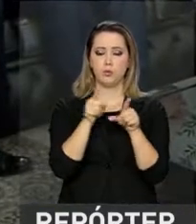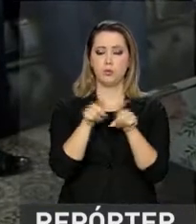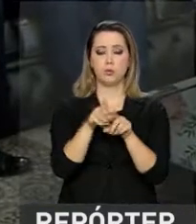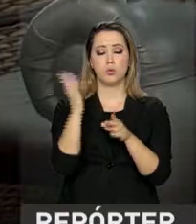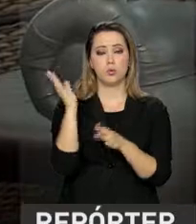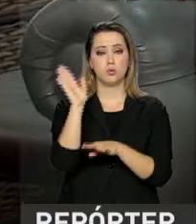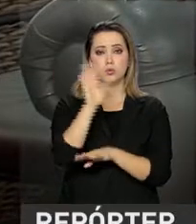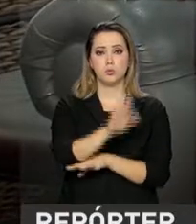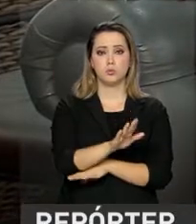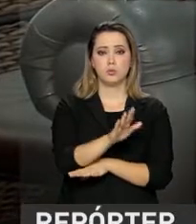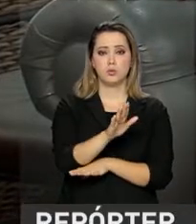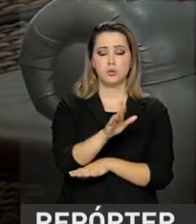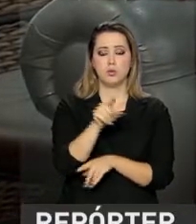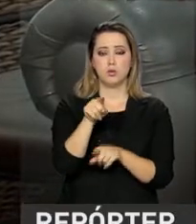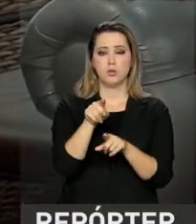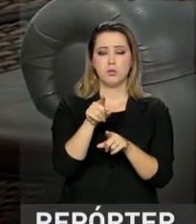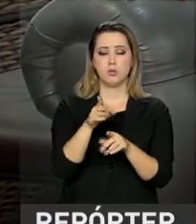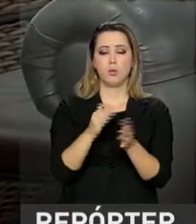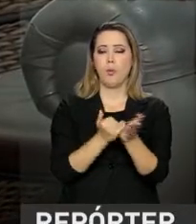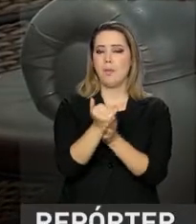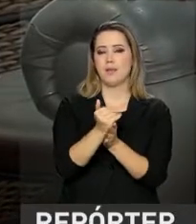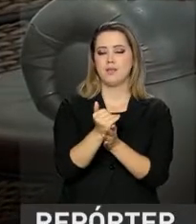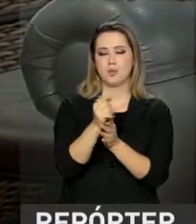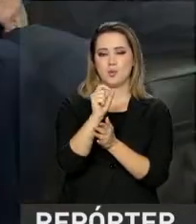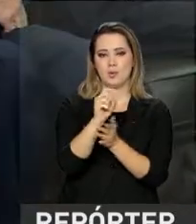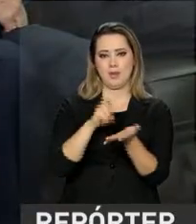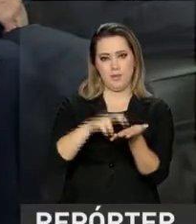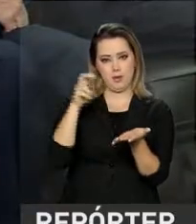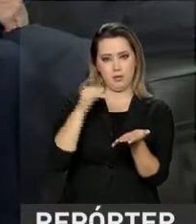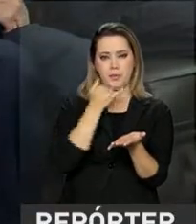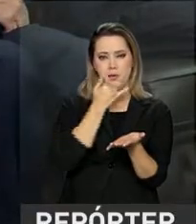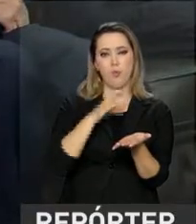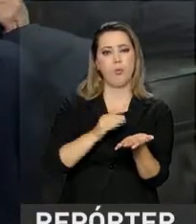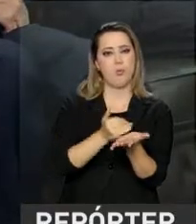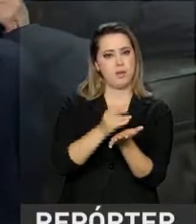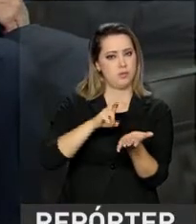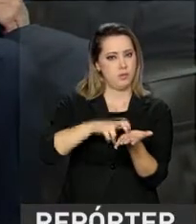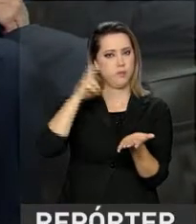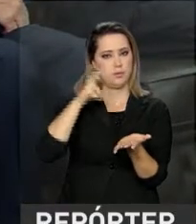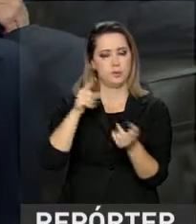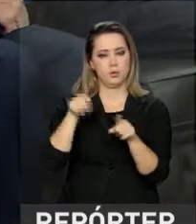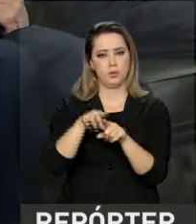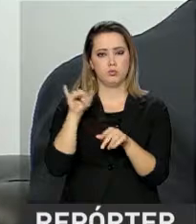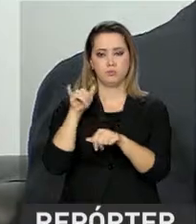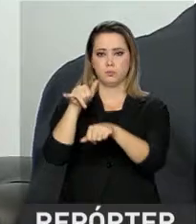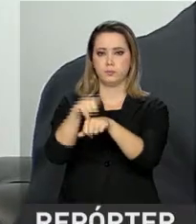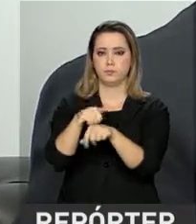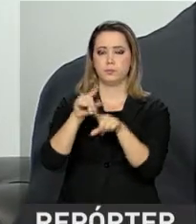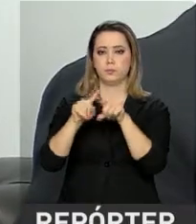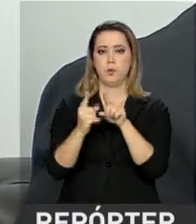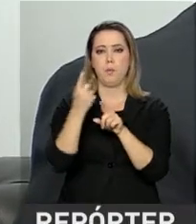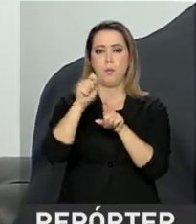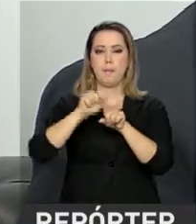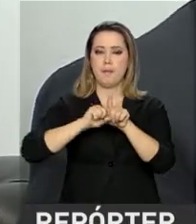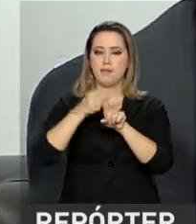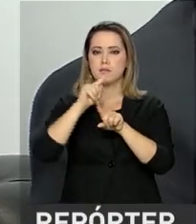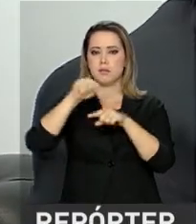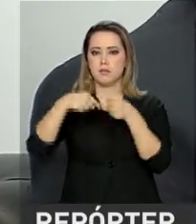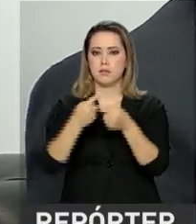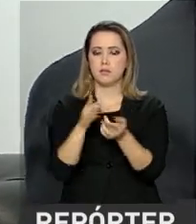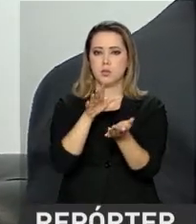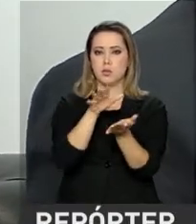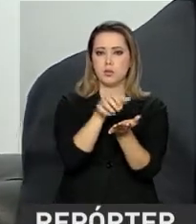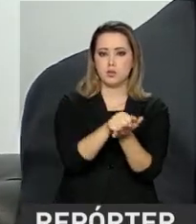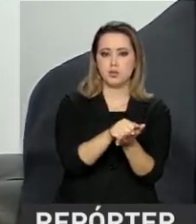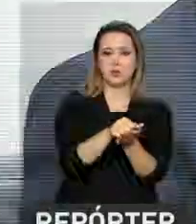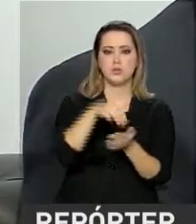manhã na base aérea de brasília o ministro argentino vem ao brasil um mês após a posse no cargo de ministro